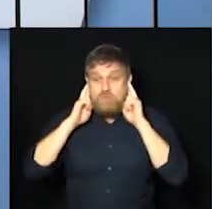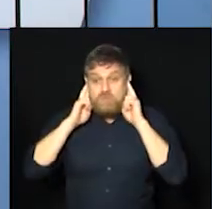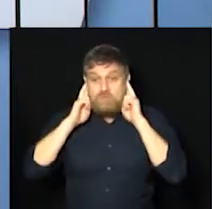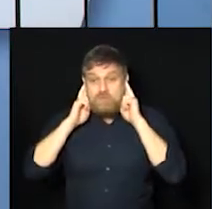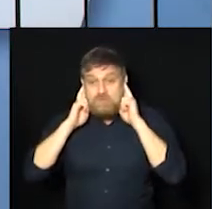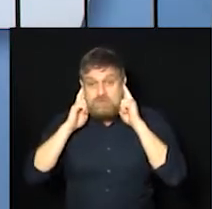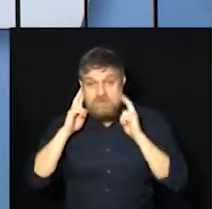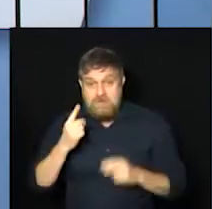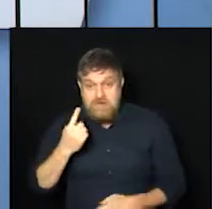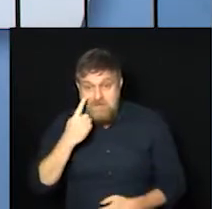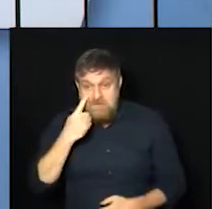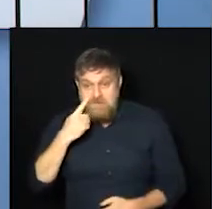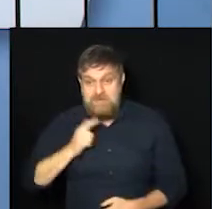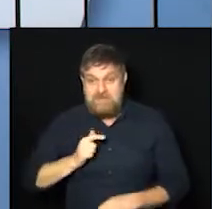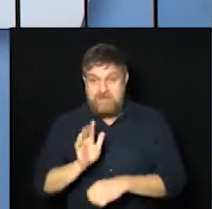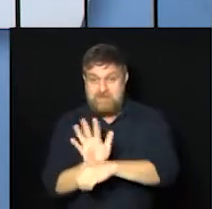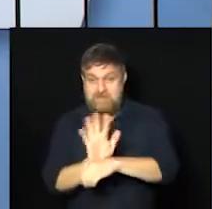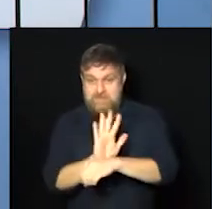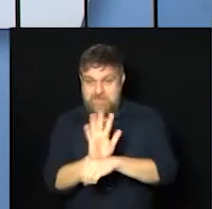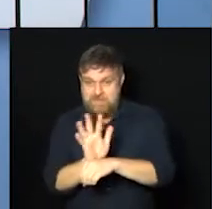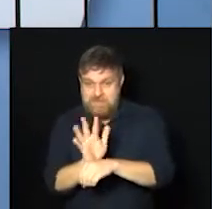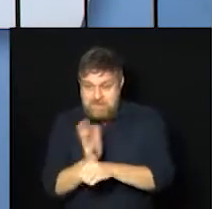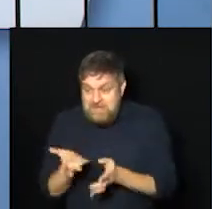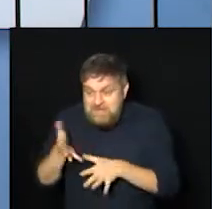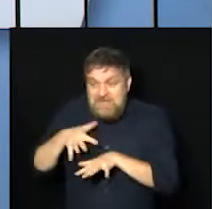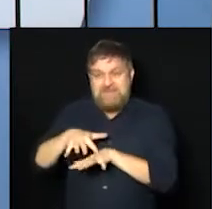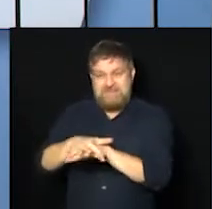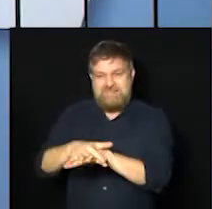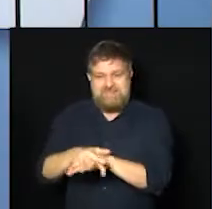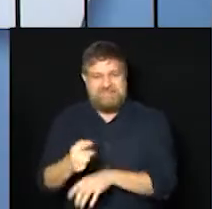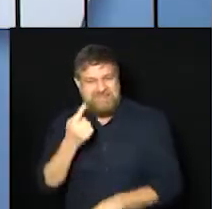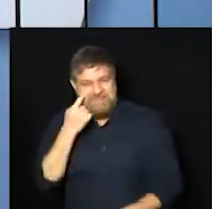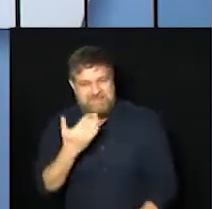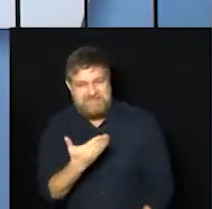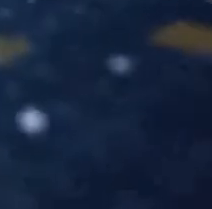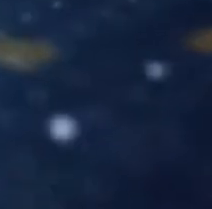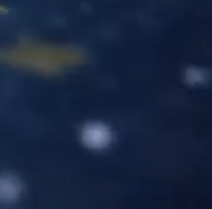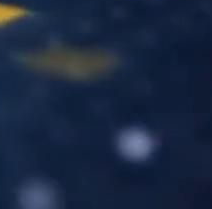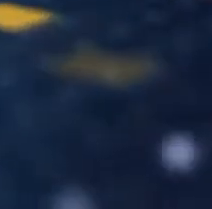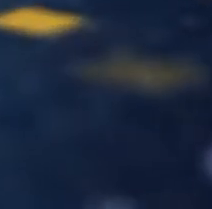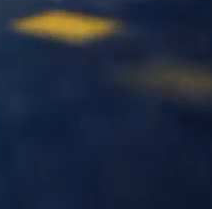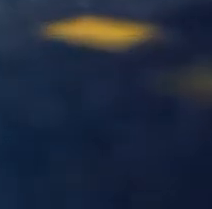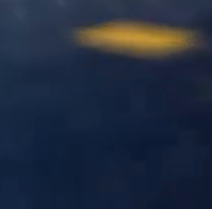auditiva. Então nós teremos aí uma sessão inclusiva. Acompanhe.